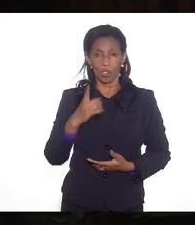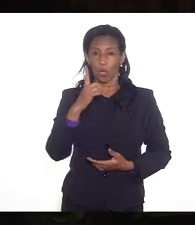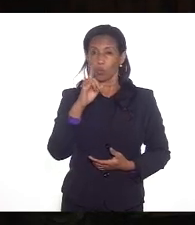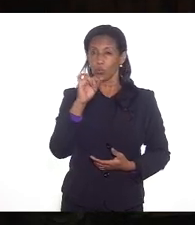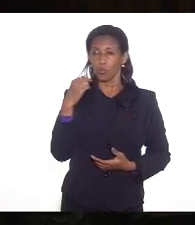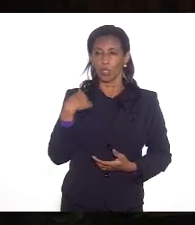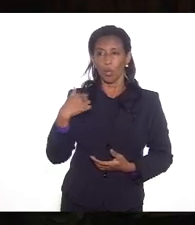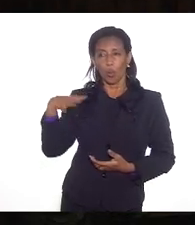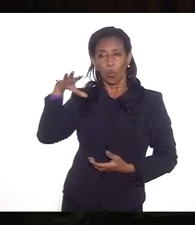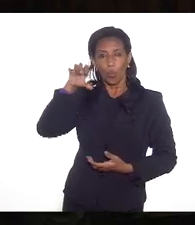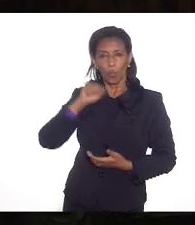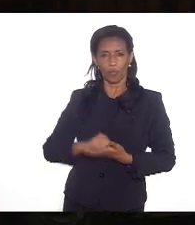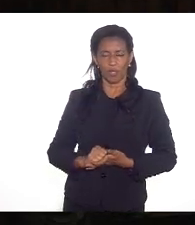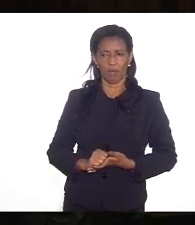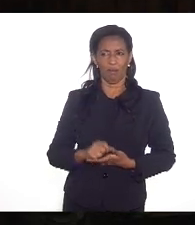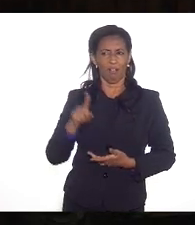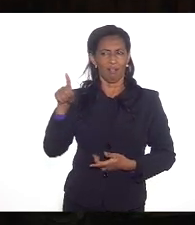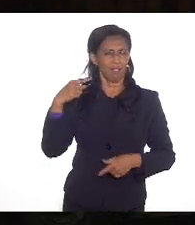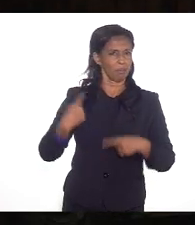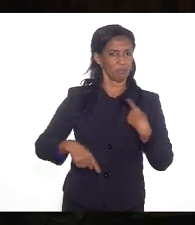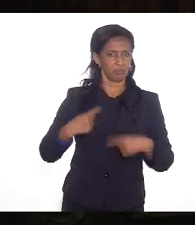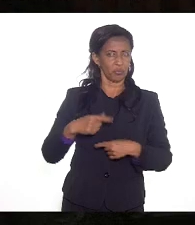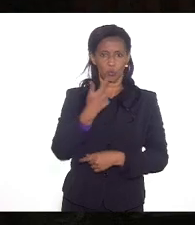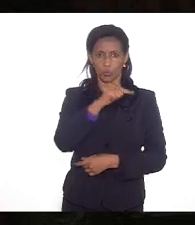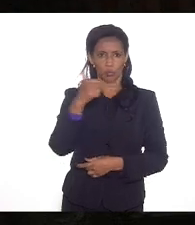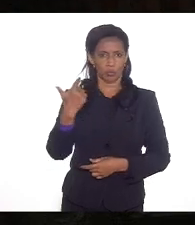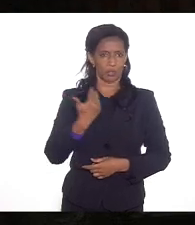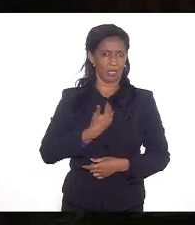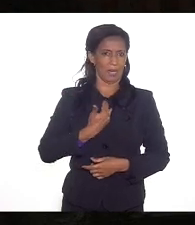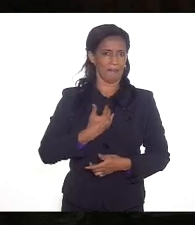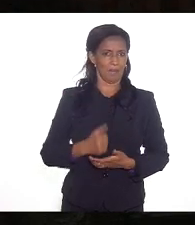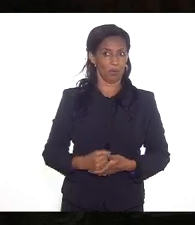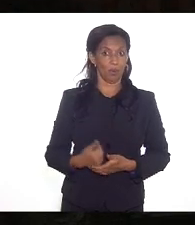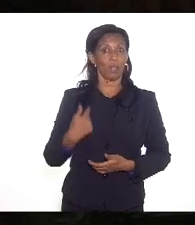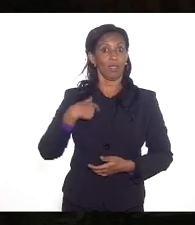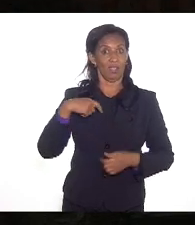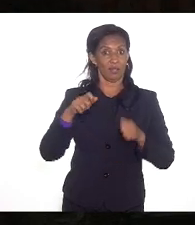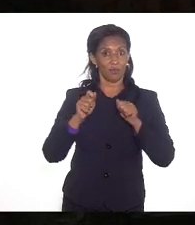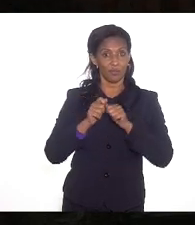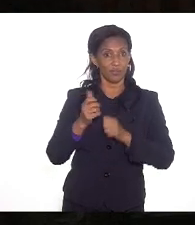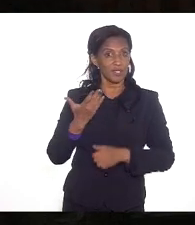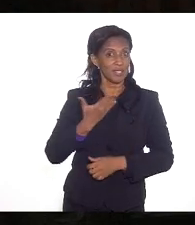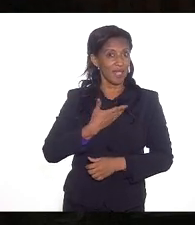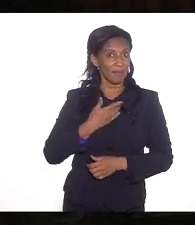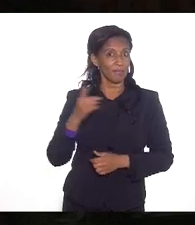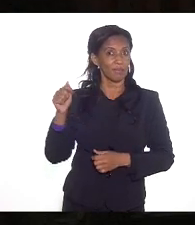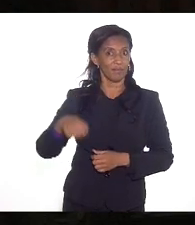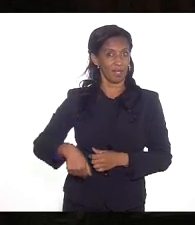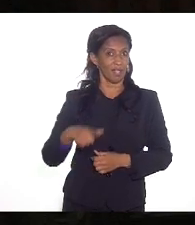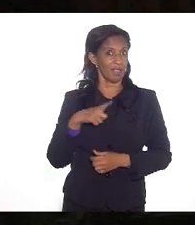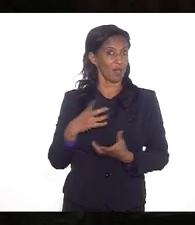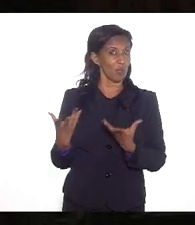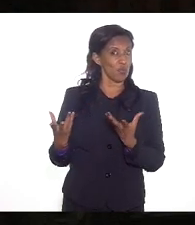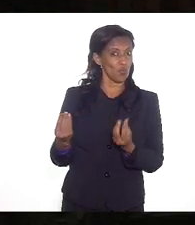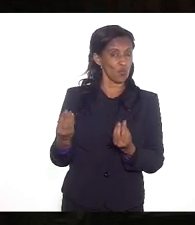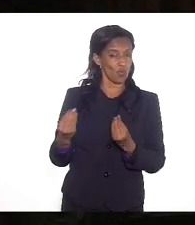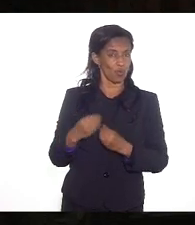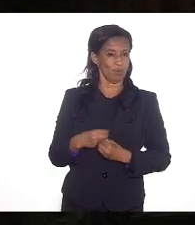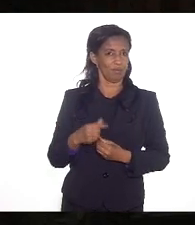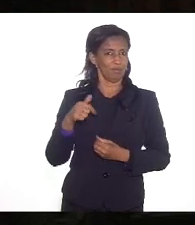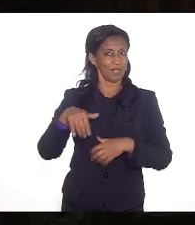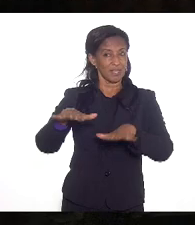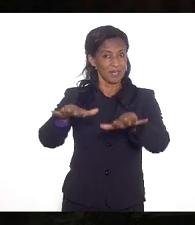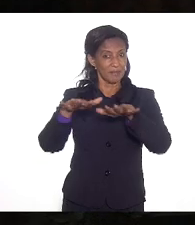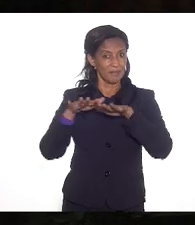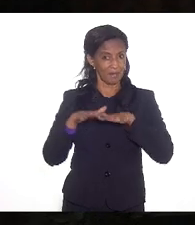assim rosania na política não tem amigos eu fiz amigos aqui tem um para mim nesse cenário